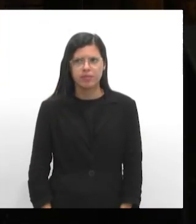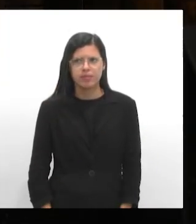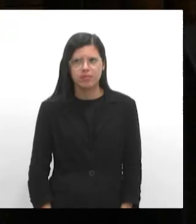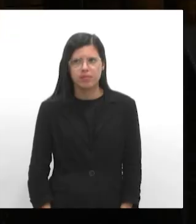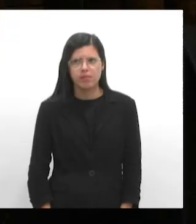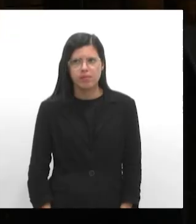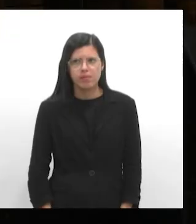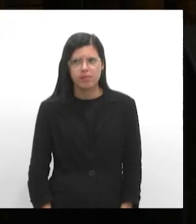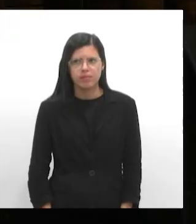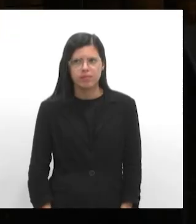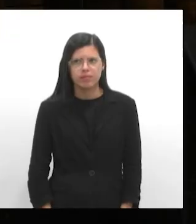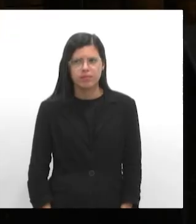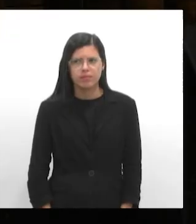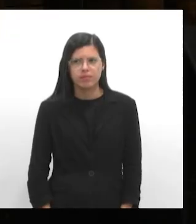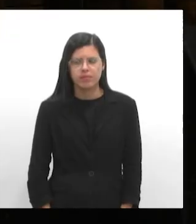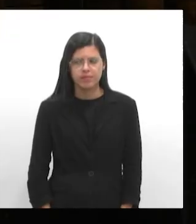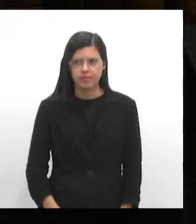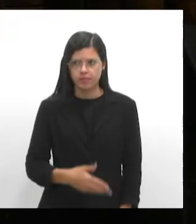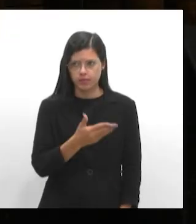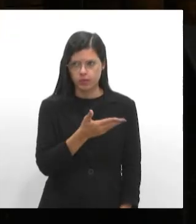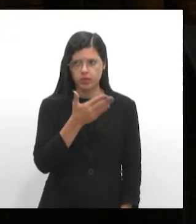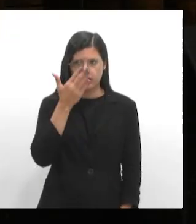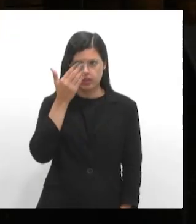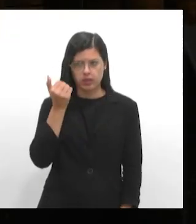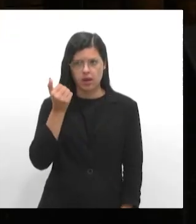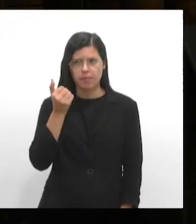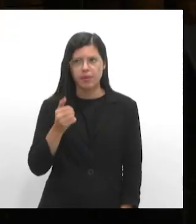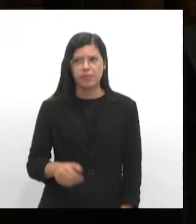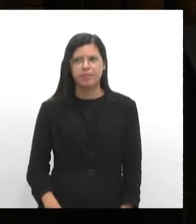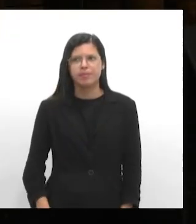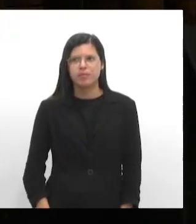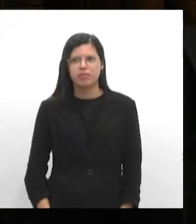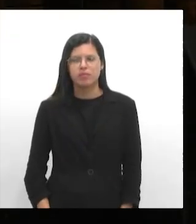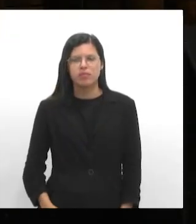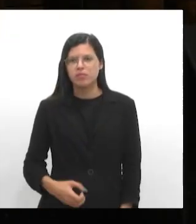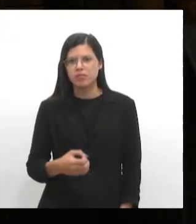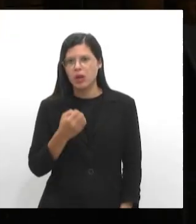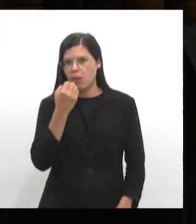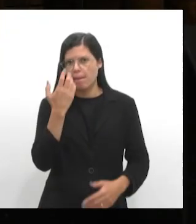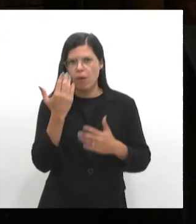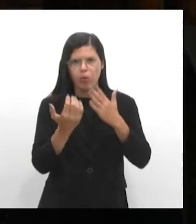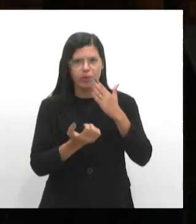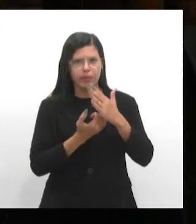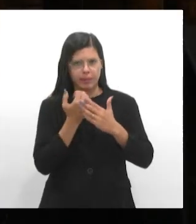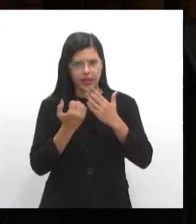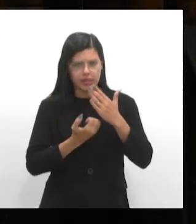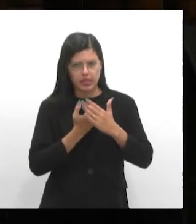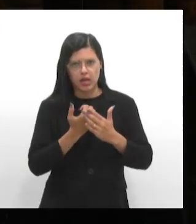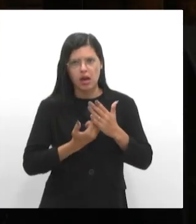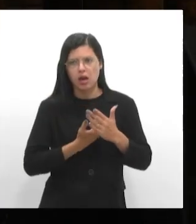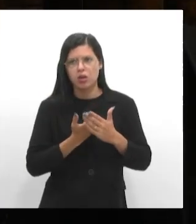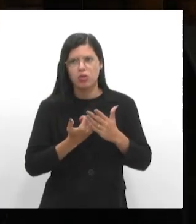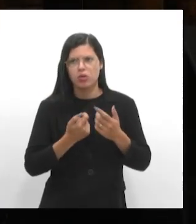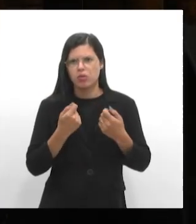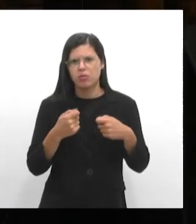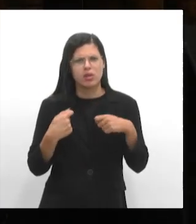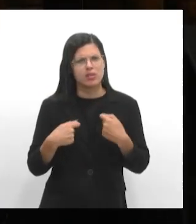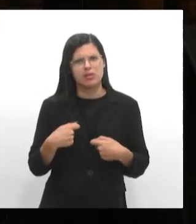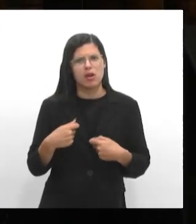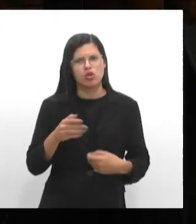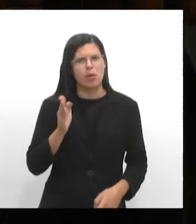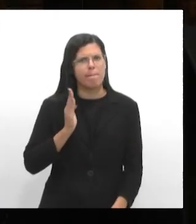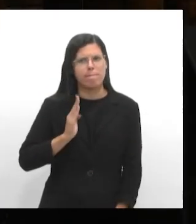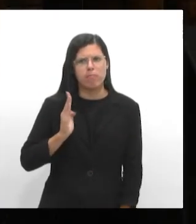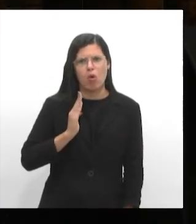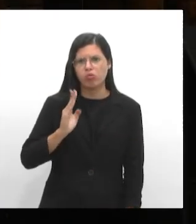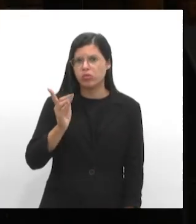Como Vossa Excelência sabe, o bom empresário, ele não precisa de bolsa, não. Quem precisa